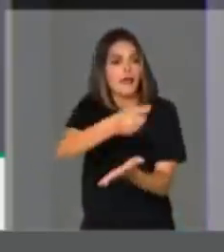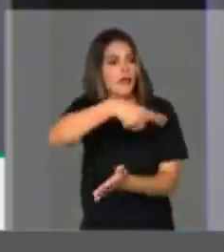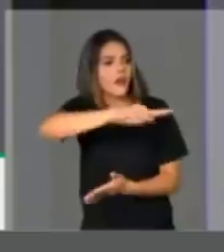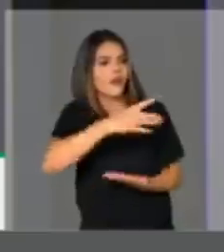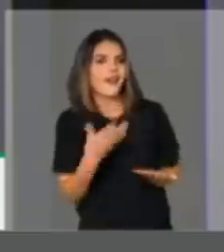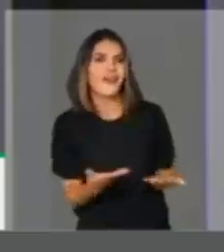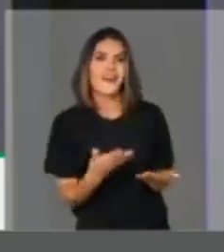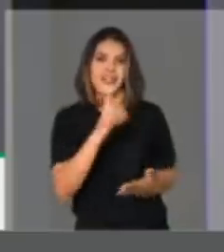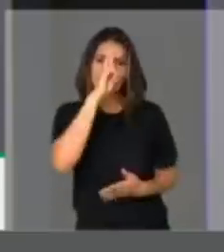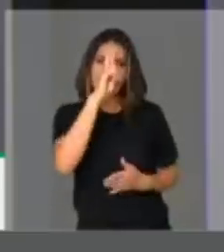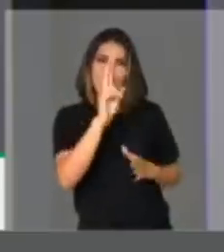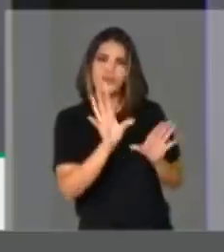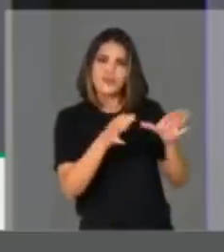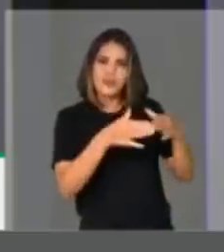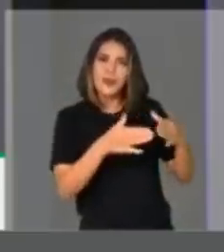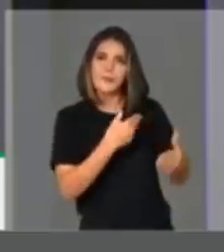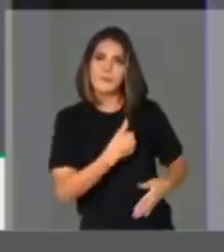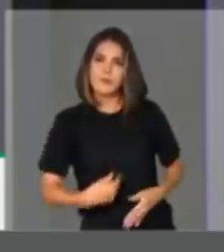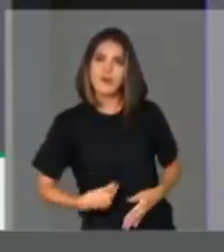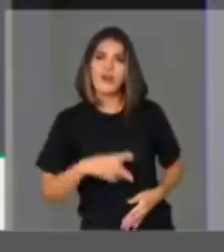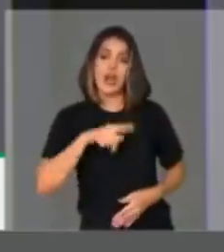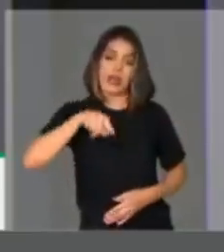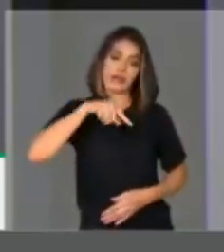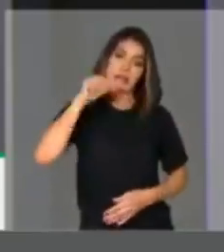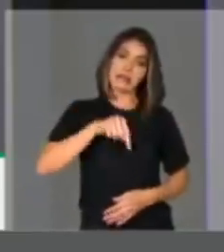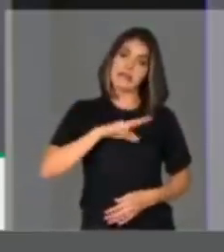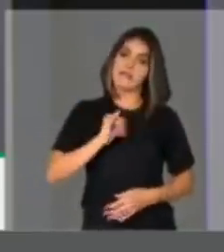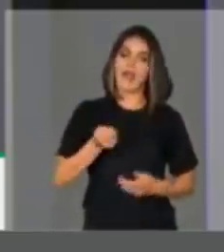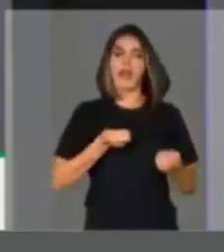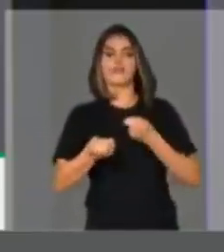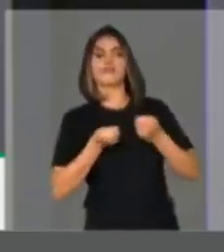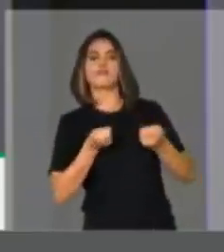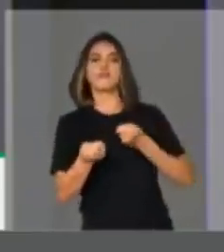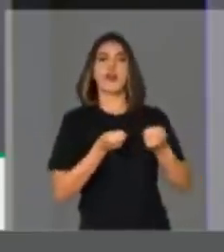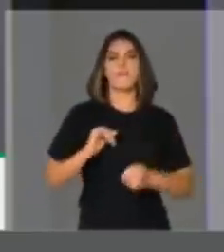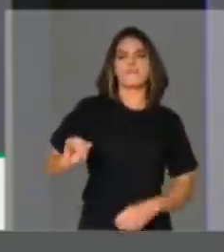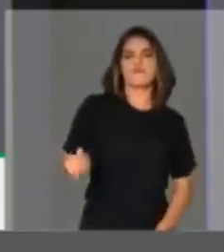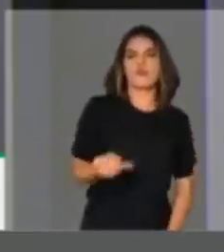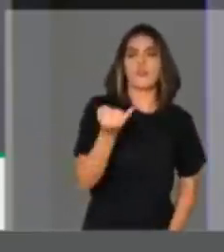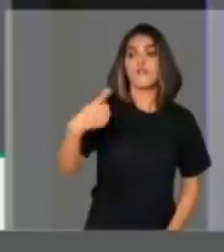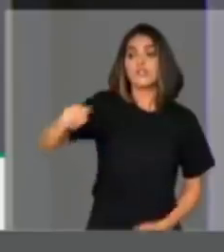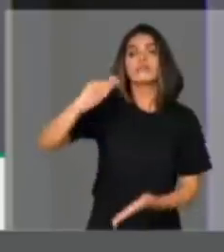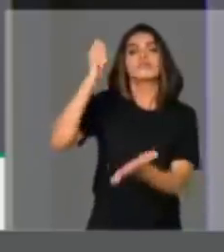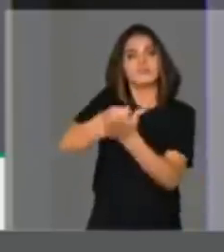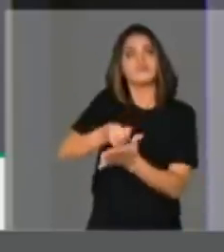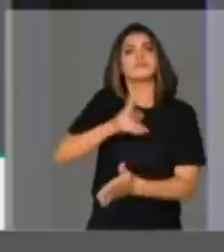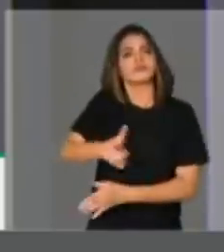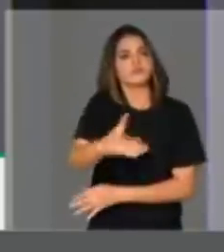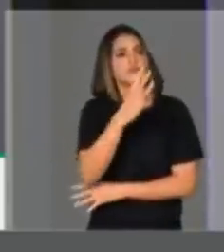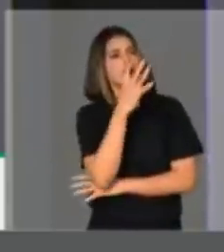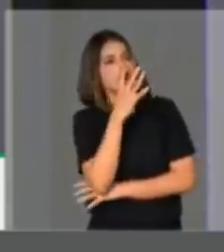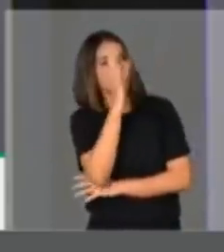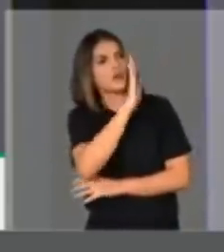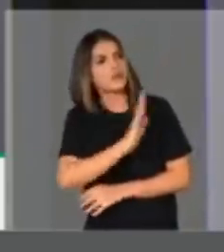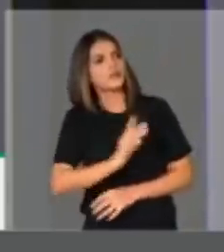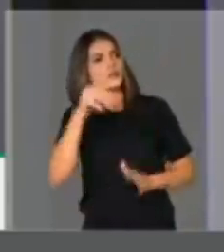de corporação pública utilizar o parlamento como picadeiro, vão continuar pagando a conta, vão continuar assistindo o país